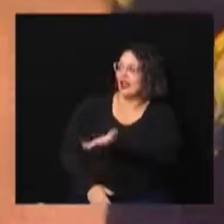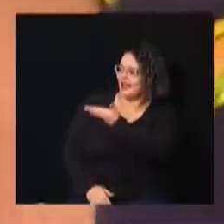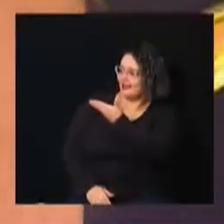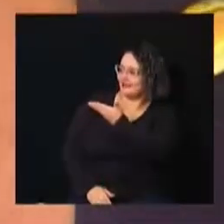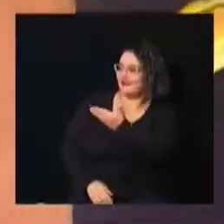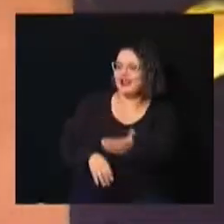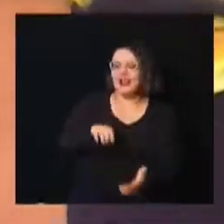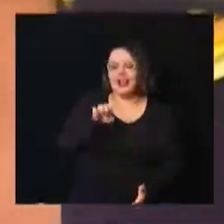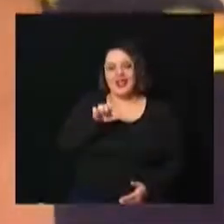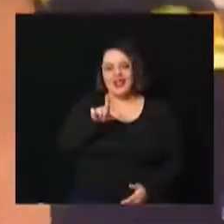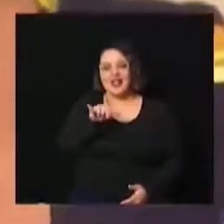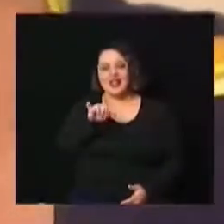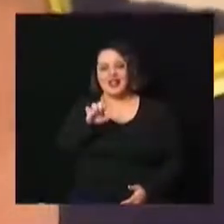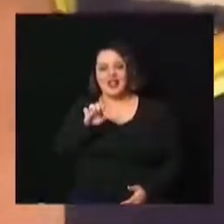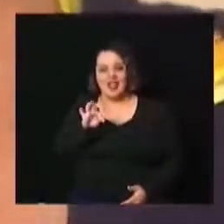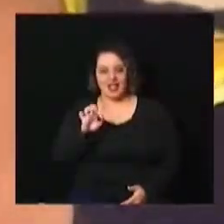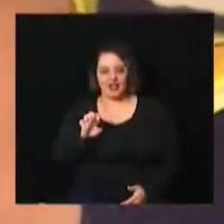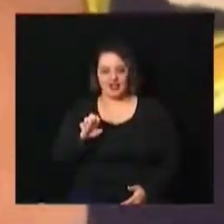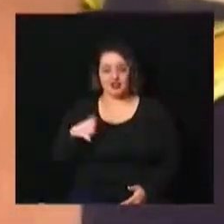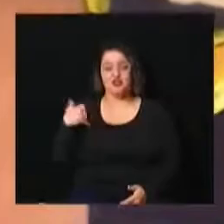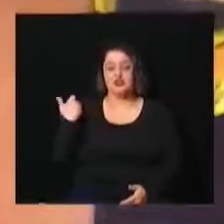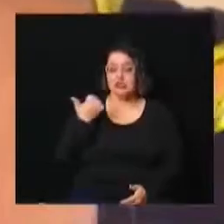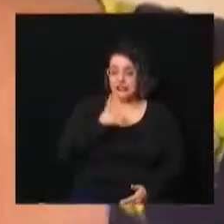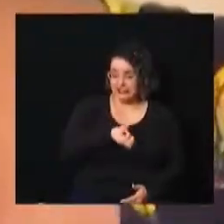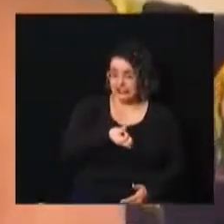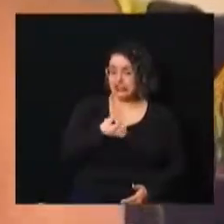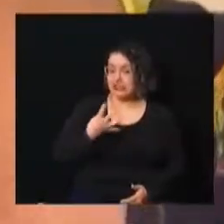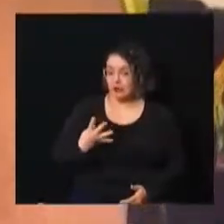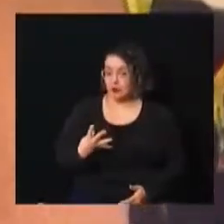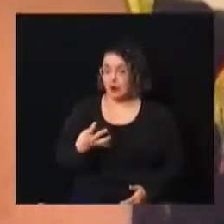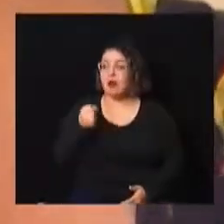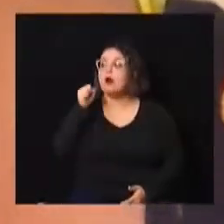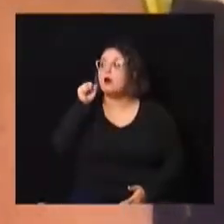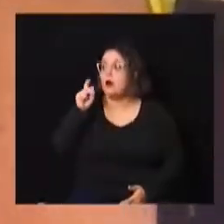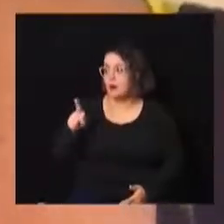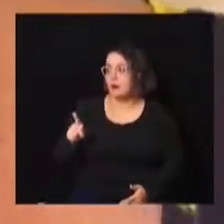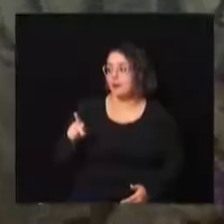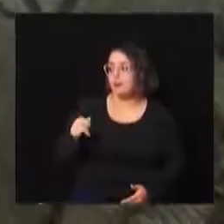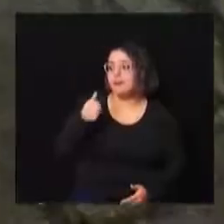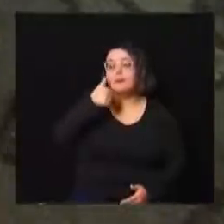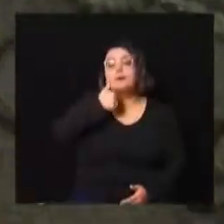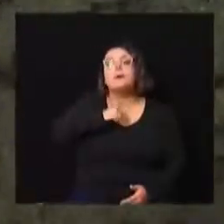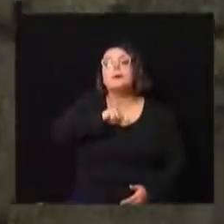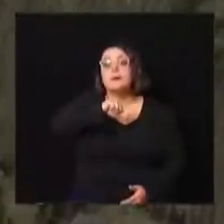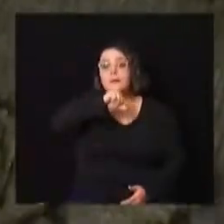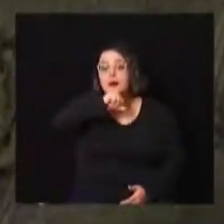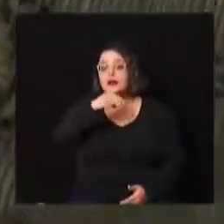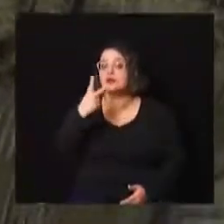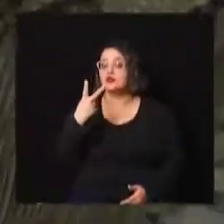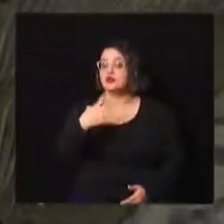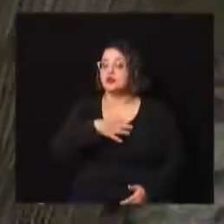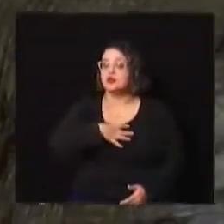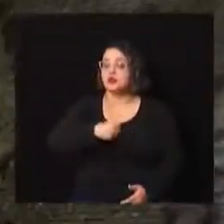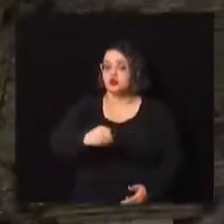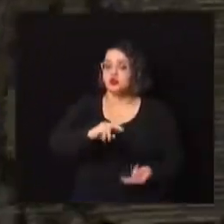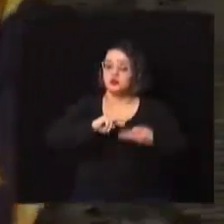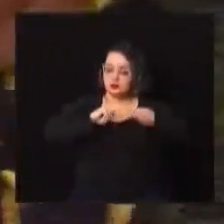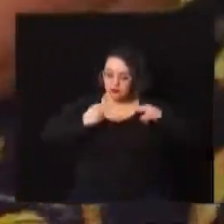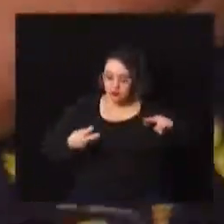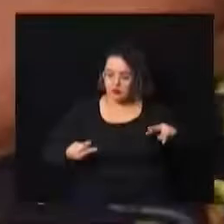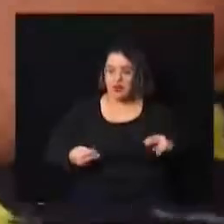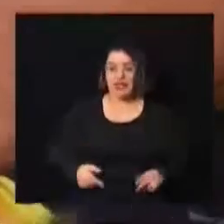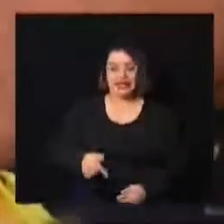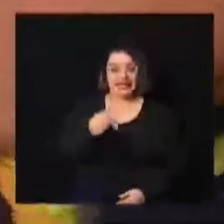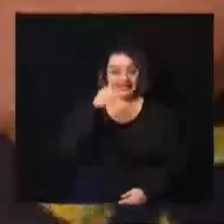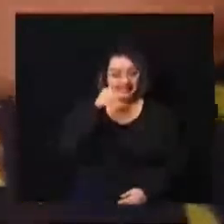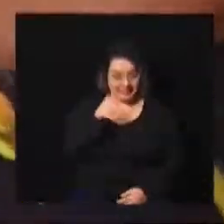é a Eliette. Ela tem 64 anos, é aposentada, mãe de 2 filhos biológicos e